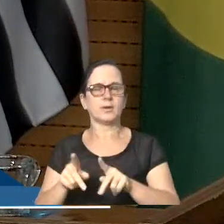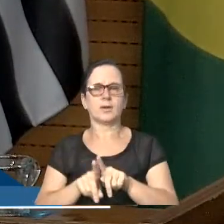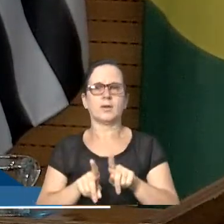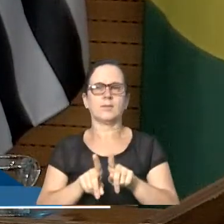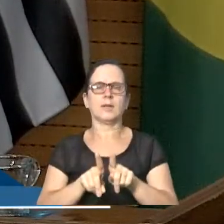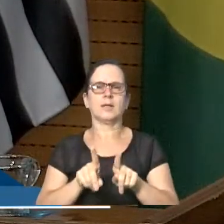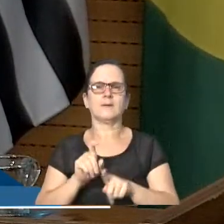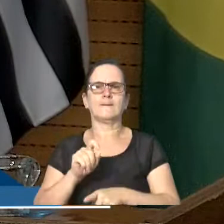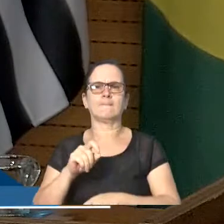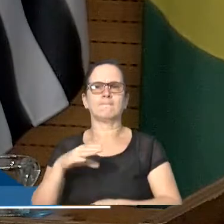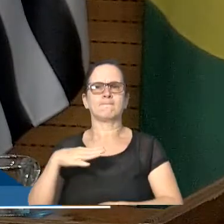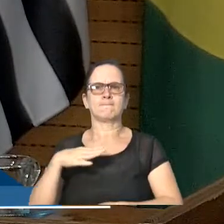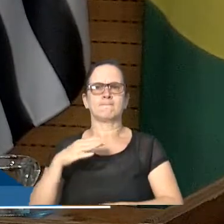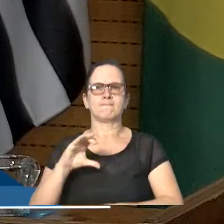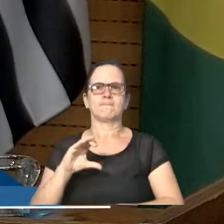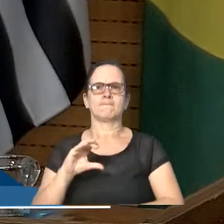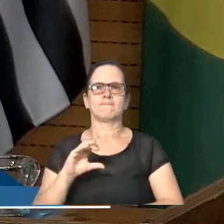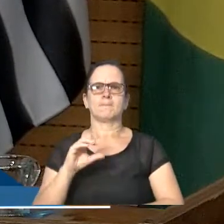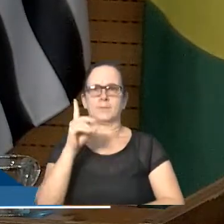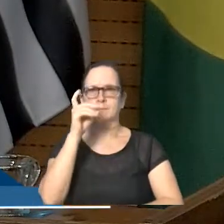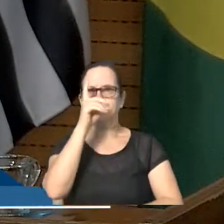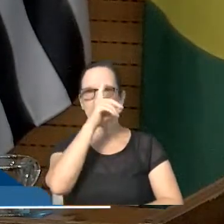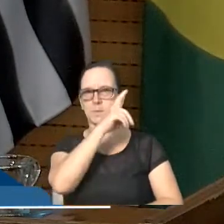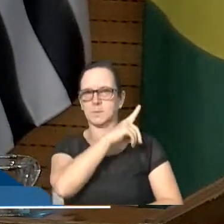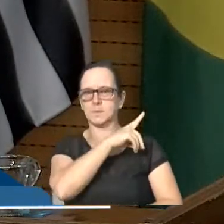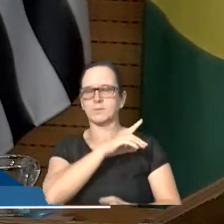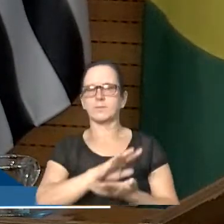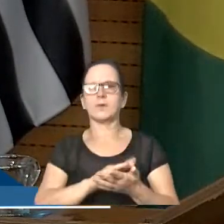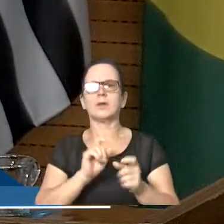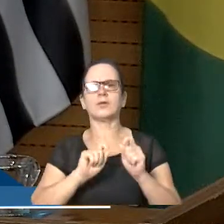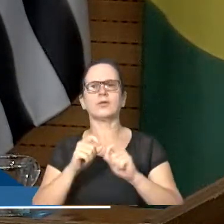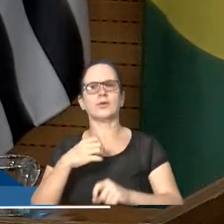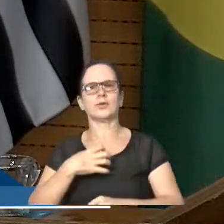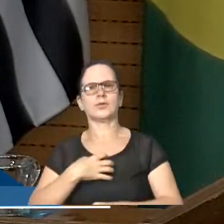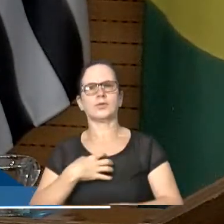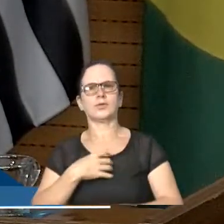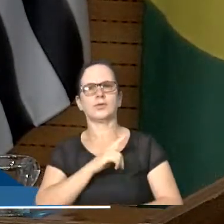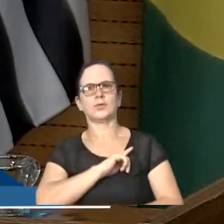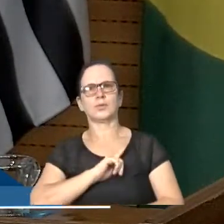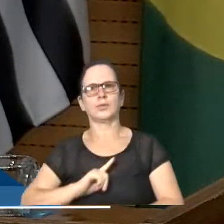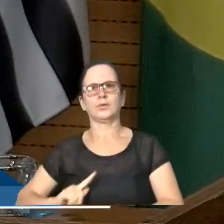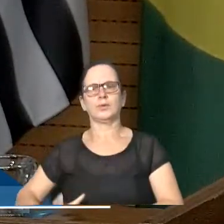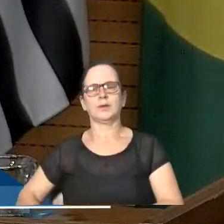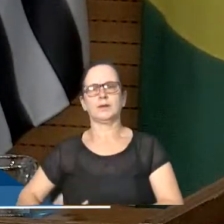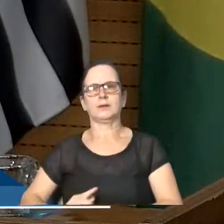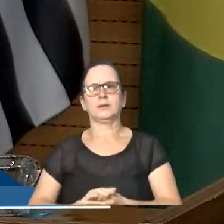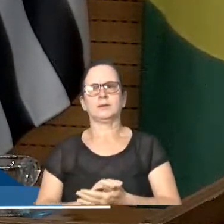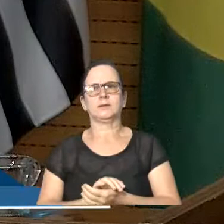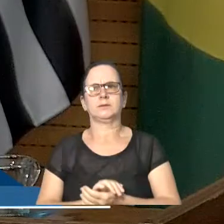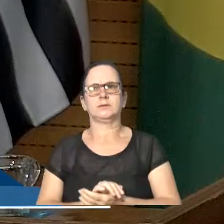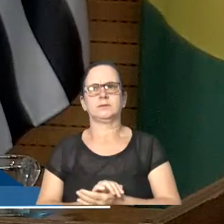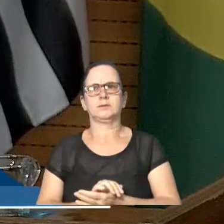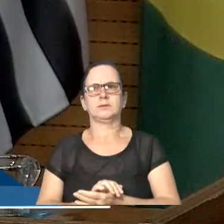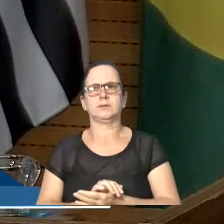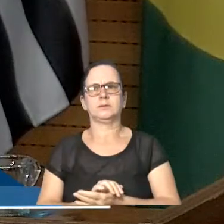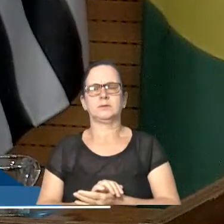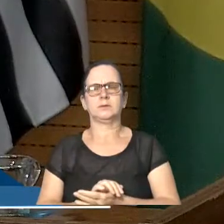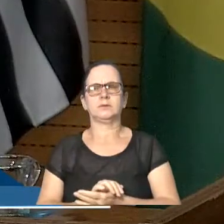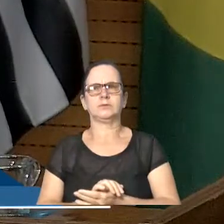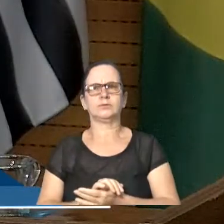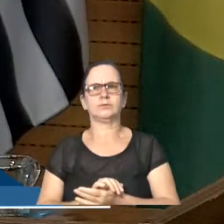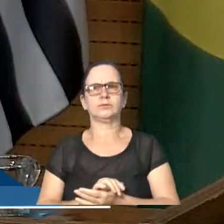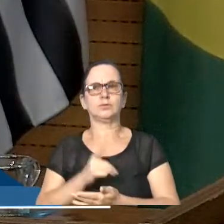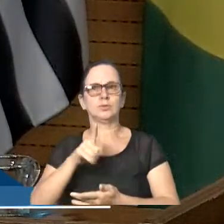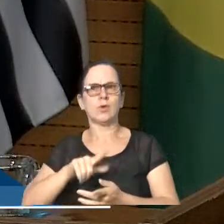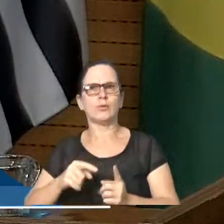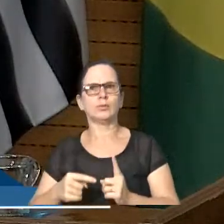que a nossa cidade tem passado. E de que forma esse governo faz isso, senhores? Não dá para passar mais um ano,